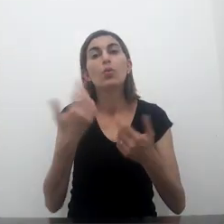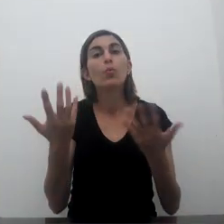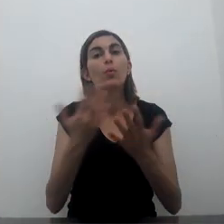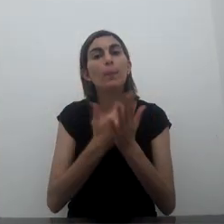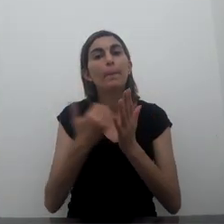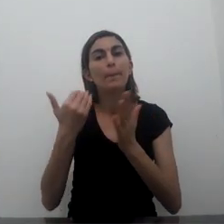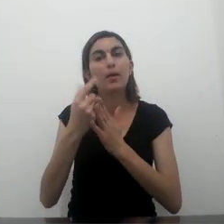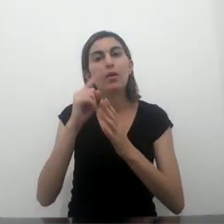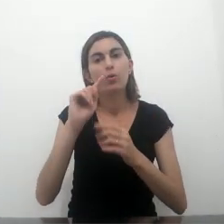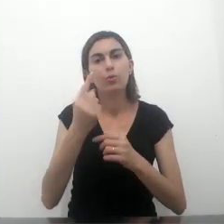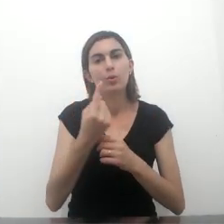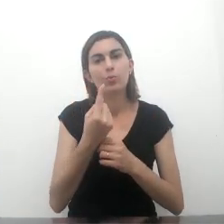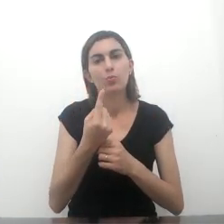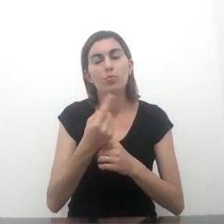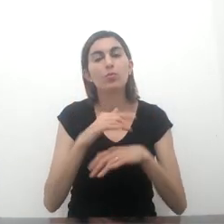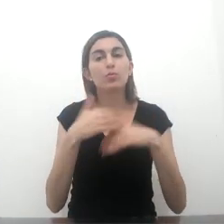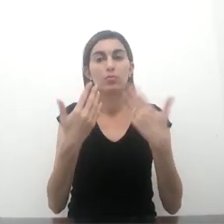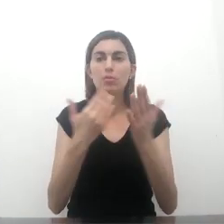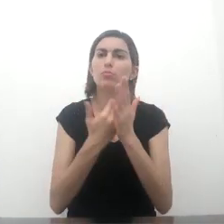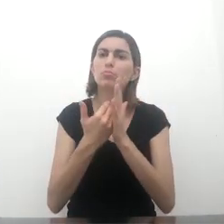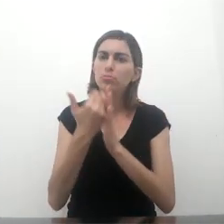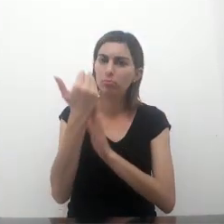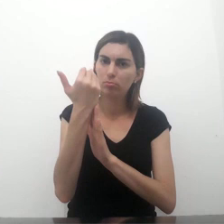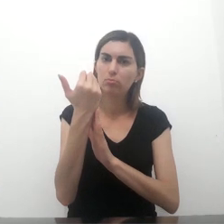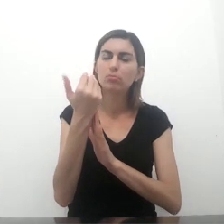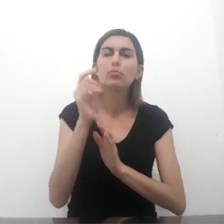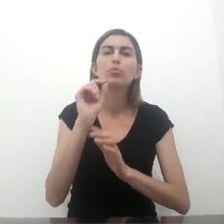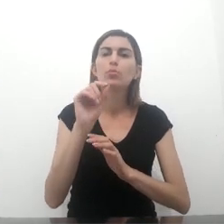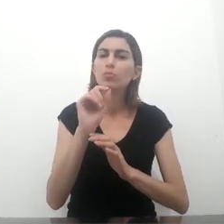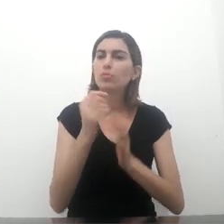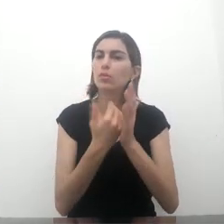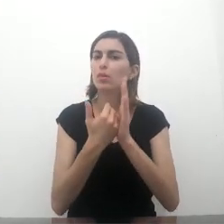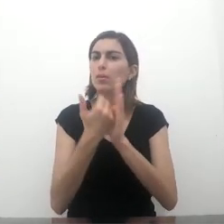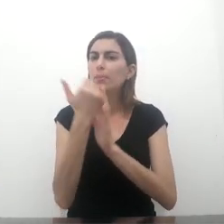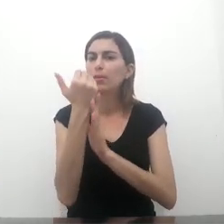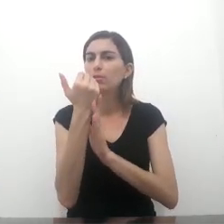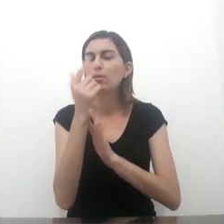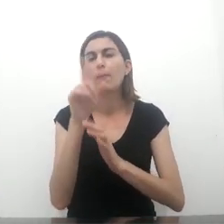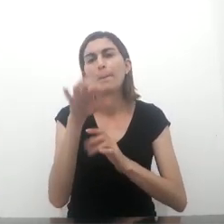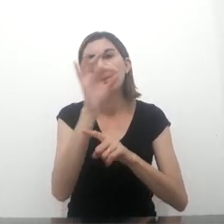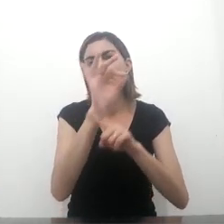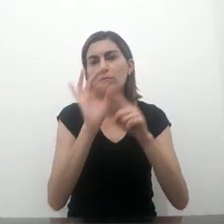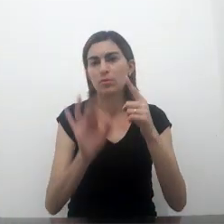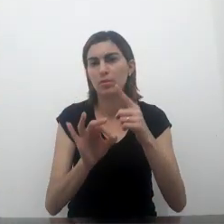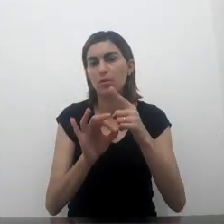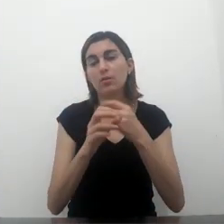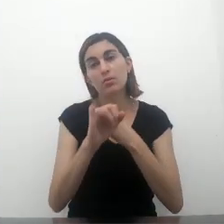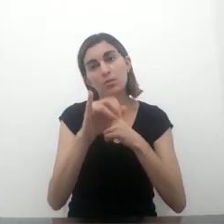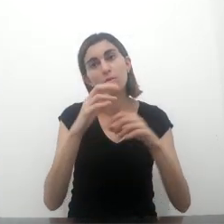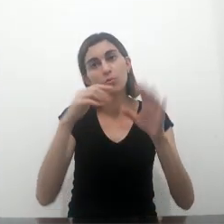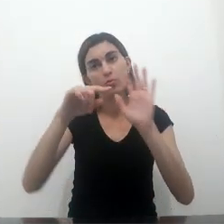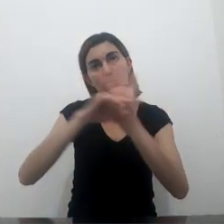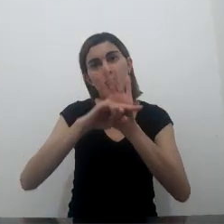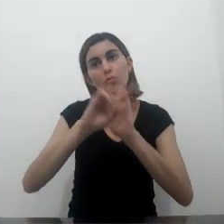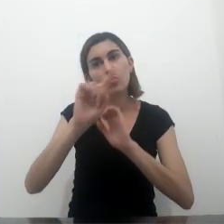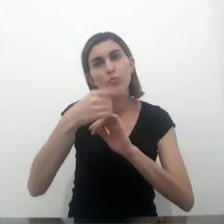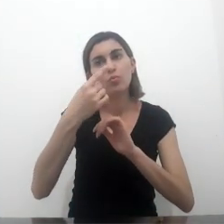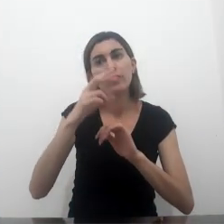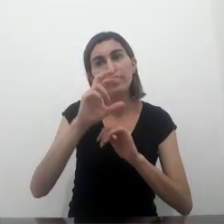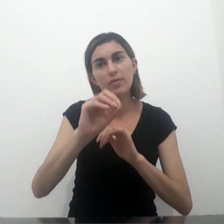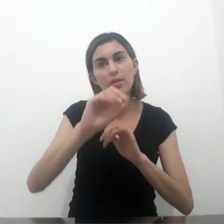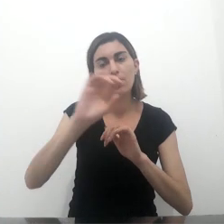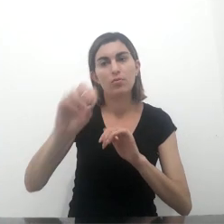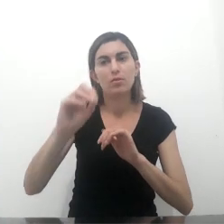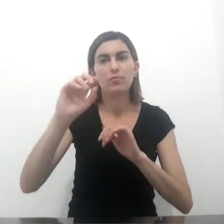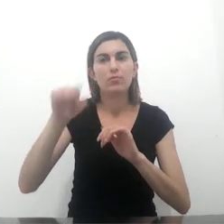dar um valor maior do que 1. Então, houve um aumento. Então, o que passou é a porcentagem de aumento. Se eu subtrair de